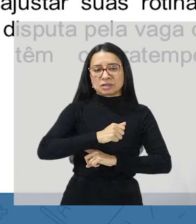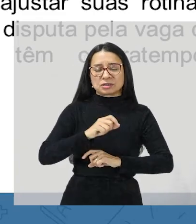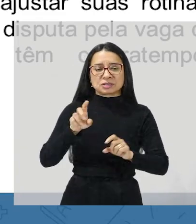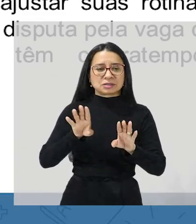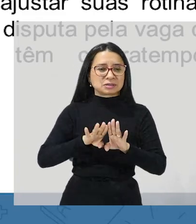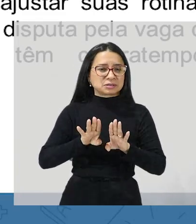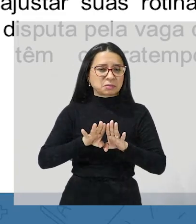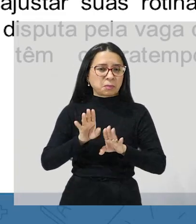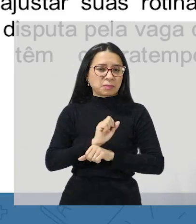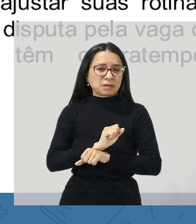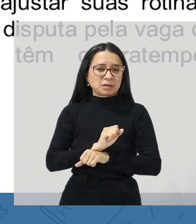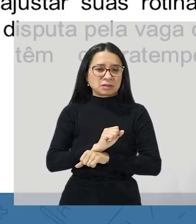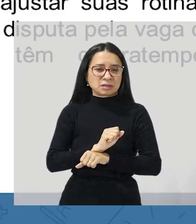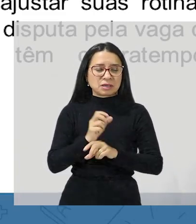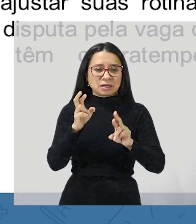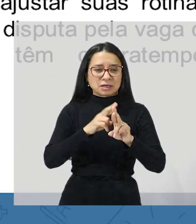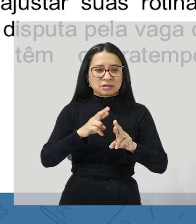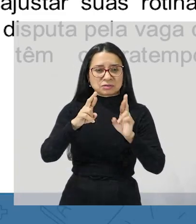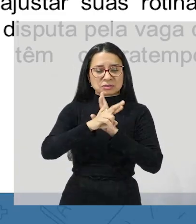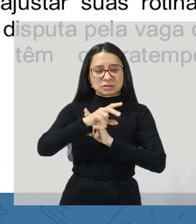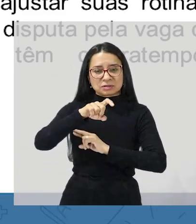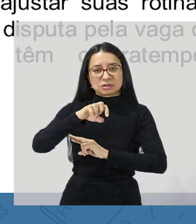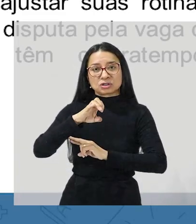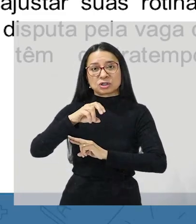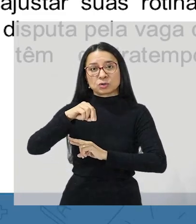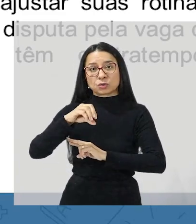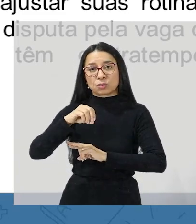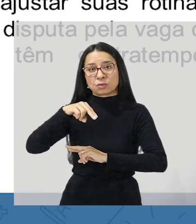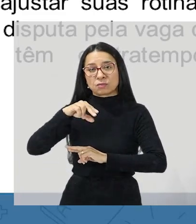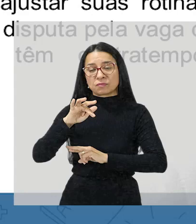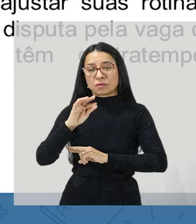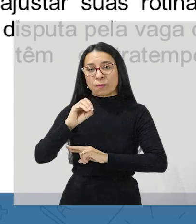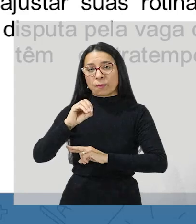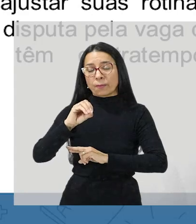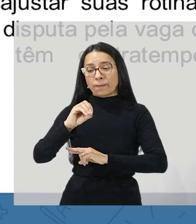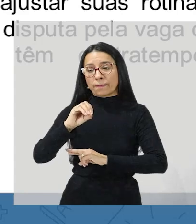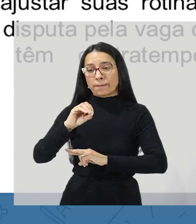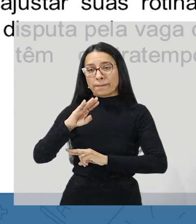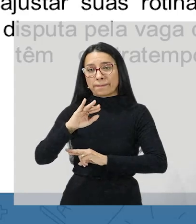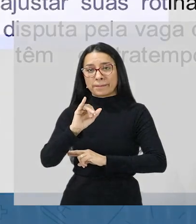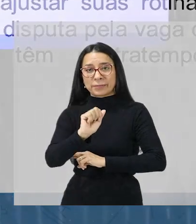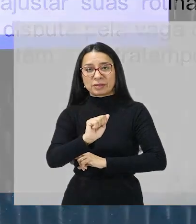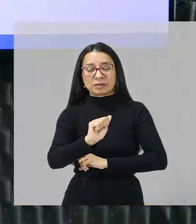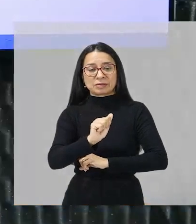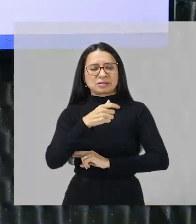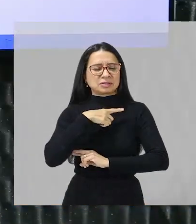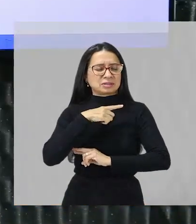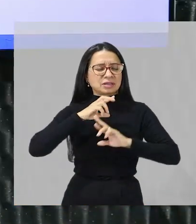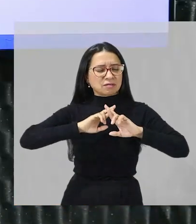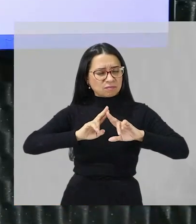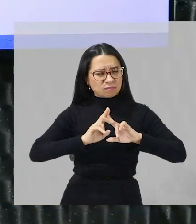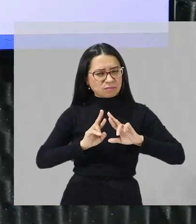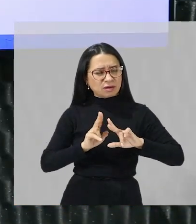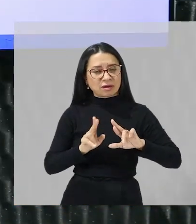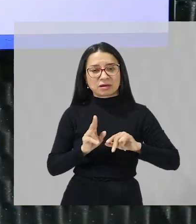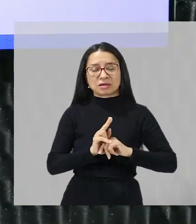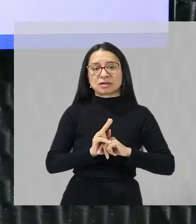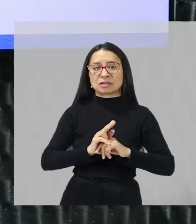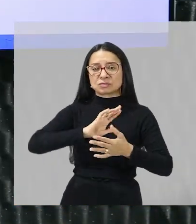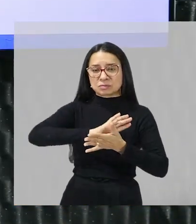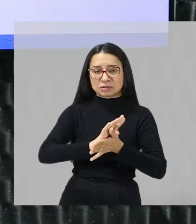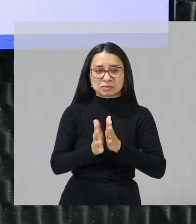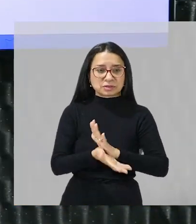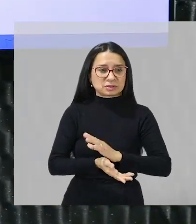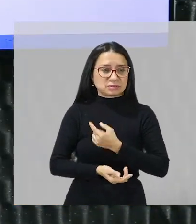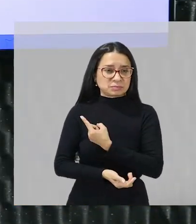questão. O problema é o próprio tema. É explicado pelo conceito sociológico de. Então vamos lá. Qual que é a pergunta?